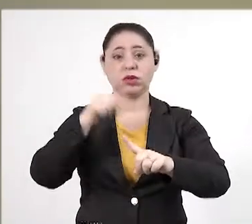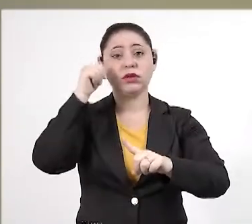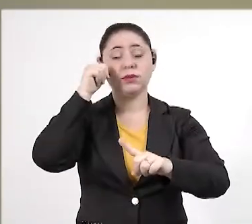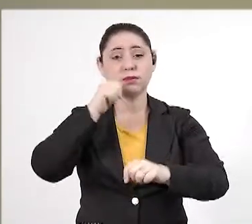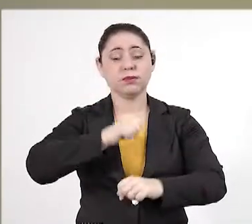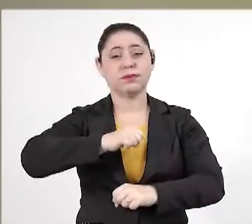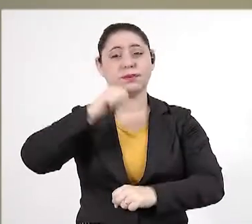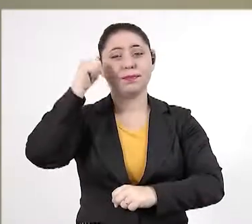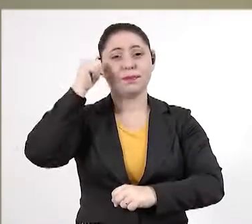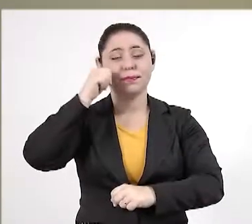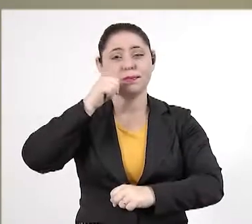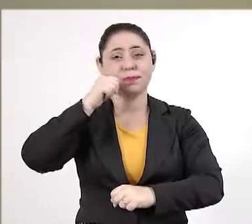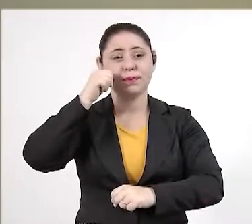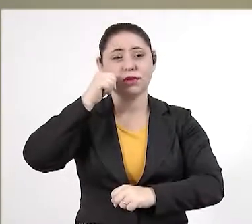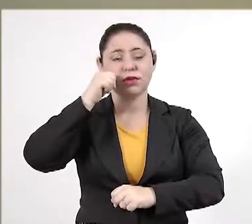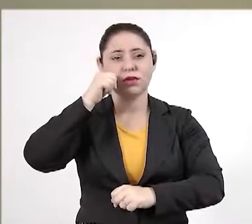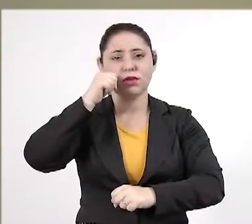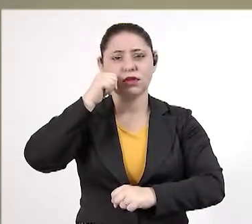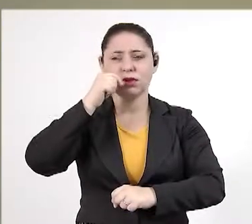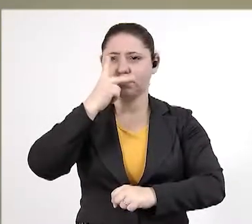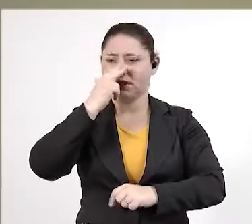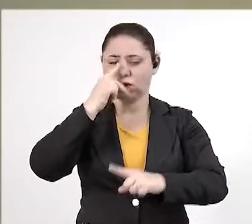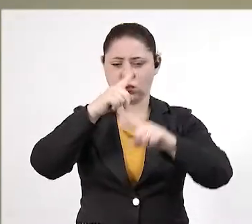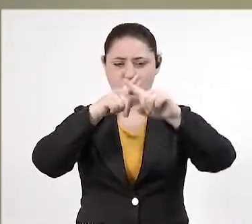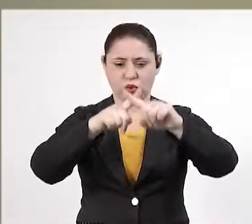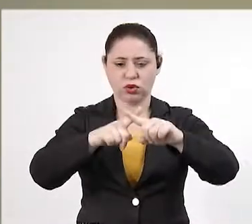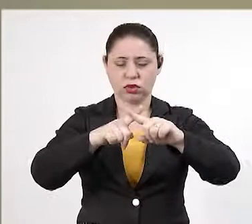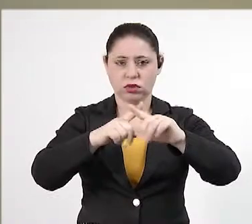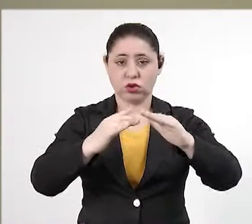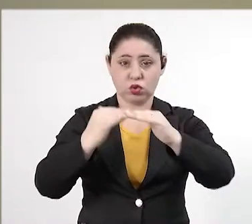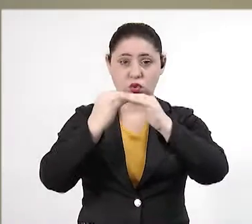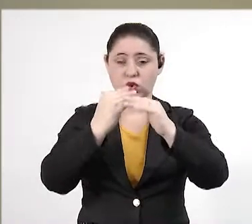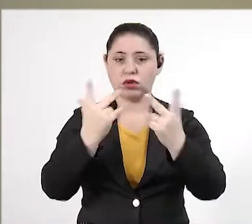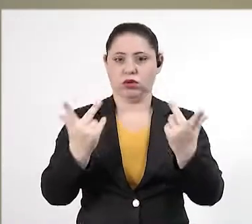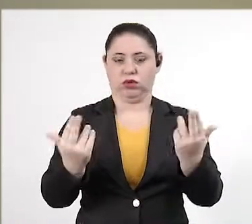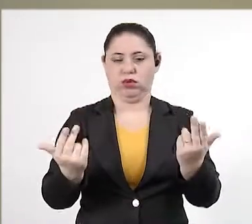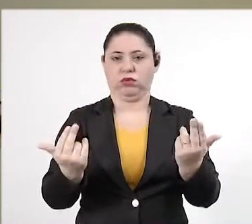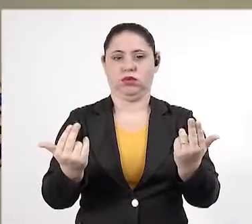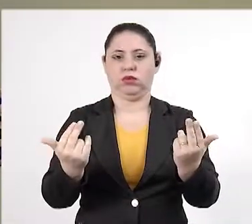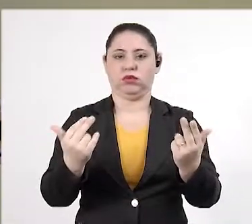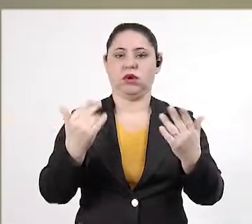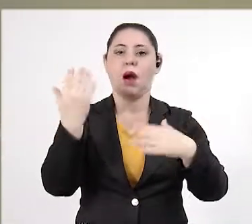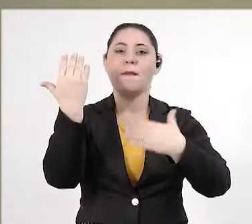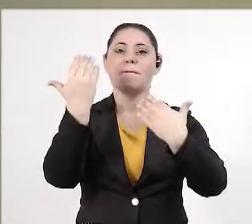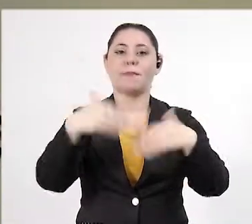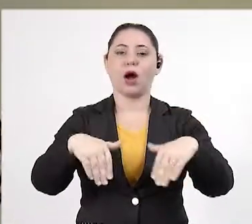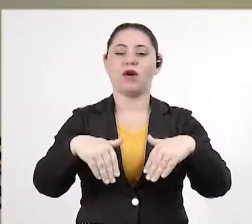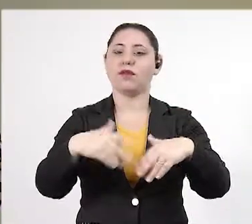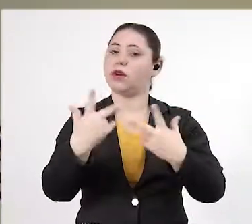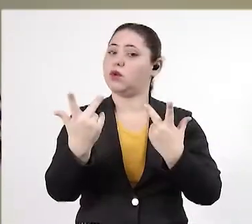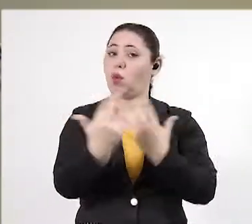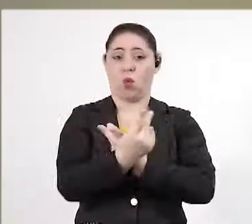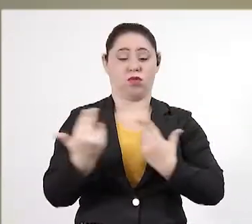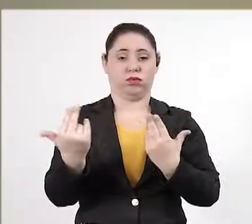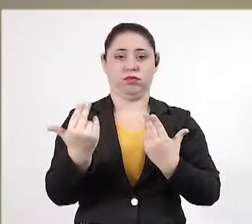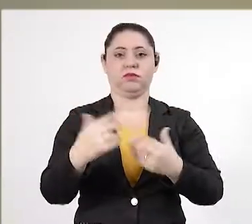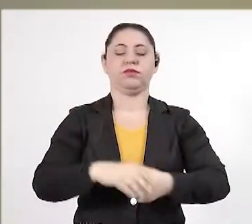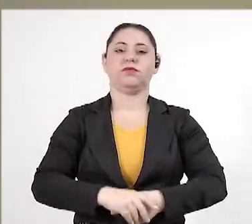as mulheres elas concorrem em pé de igualdade, né? Evidentemente, a prova é igual para